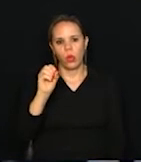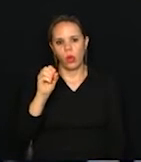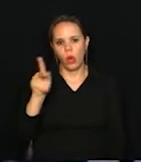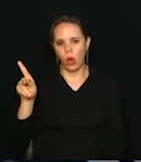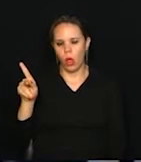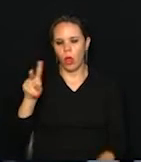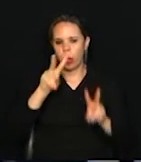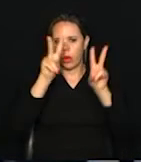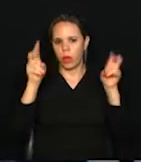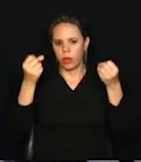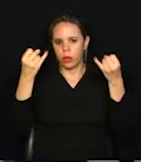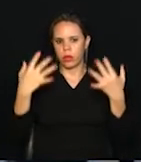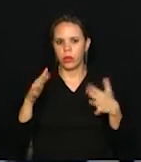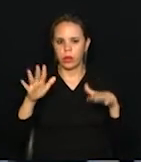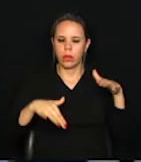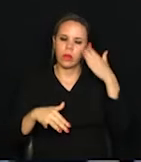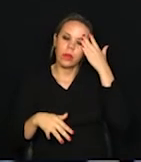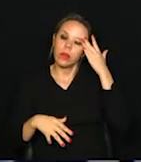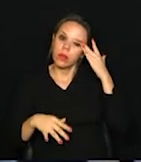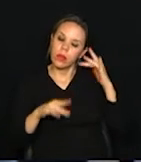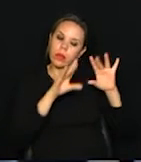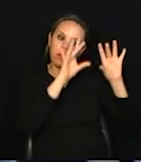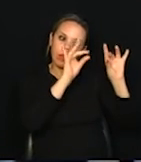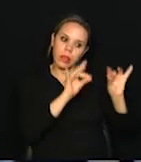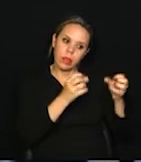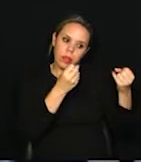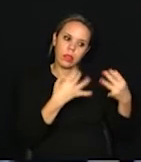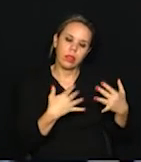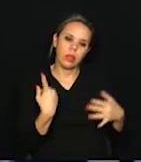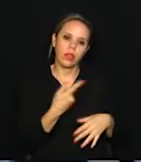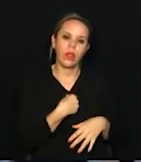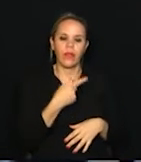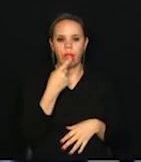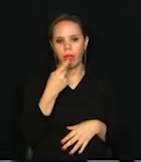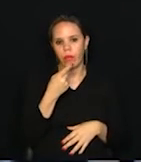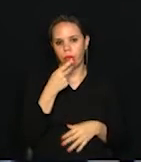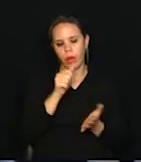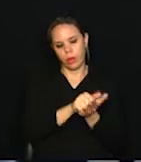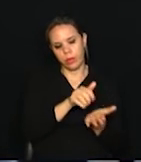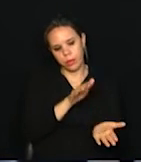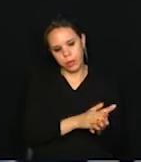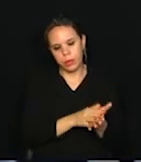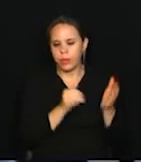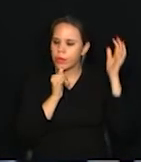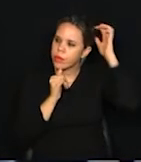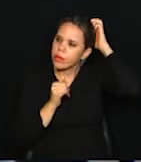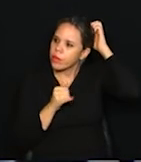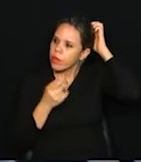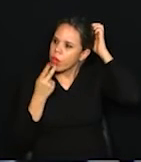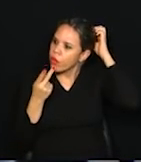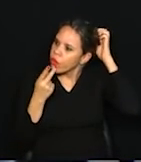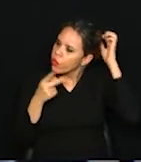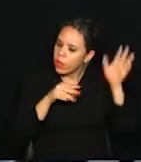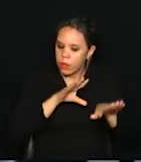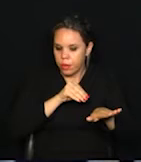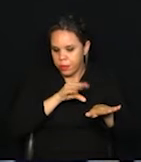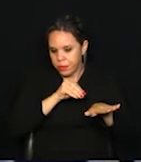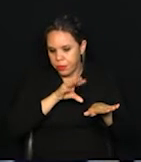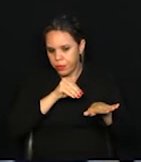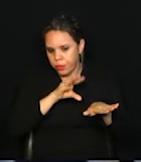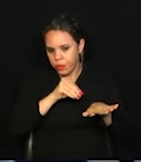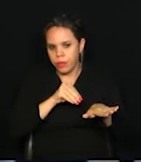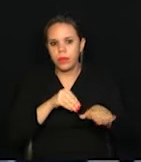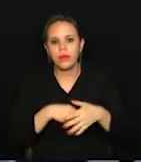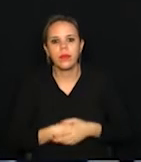que muitas vezes é um tema bastante delicado, né? Quando a gente está falando de multa e quando a gente está falando de radar, aí até